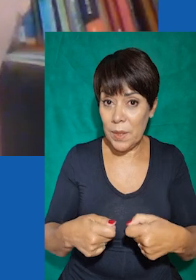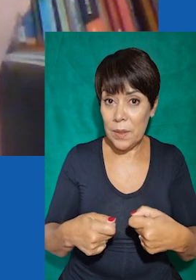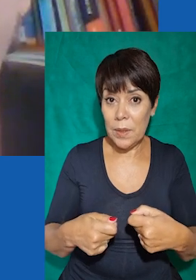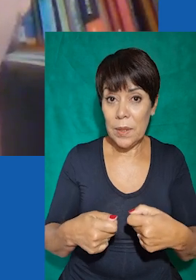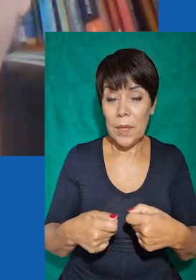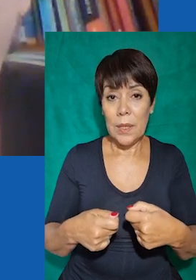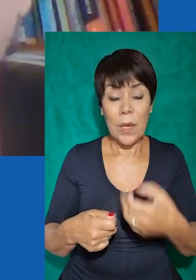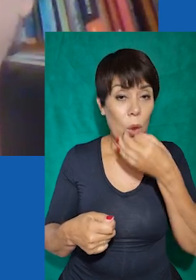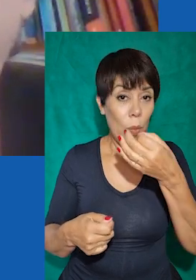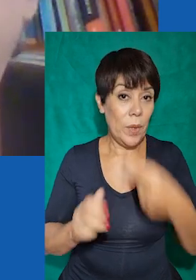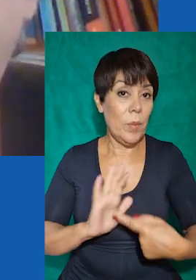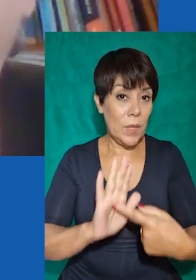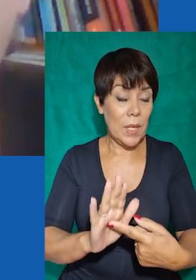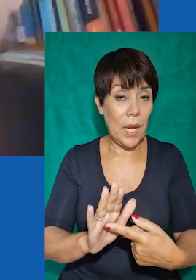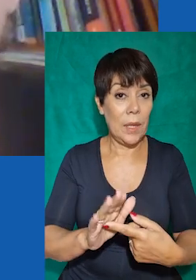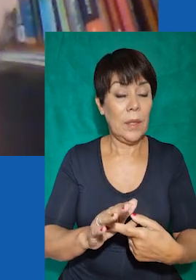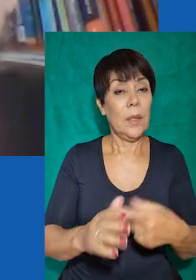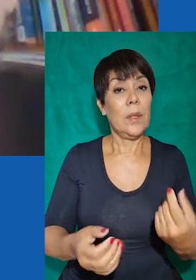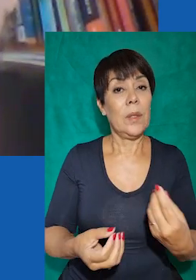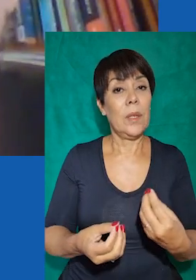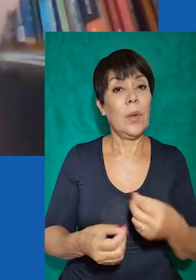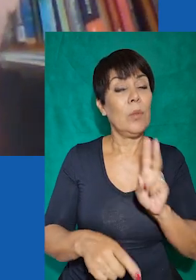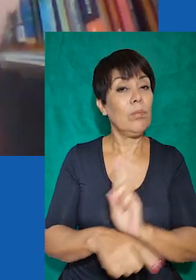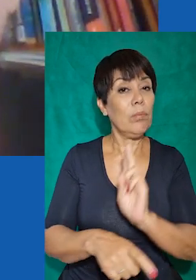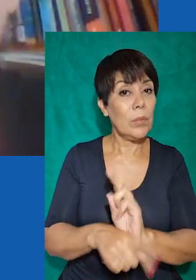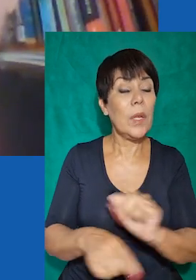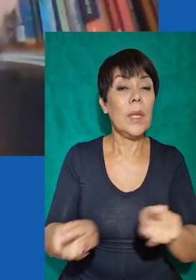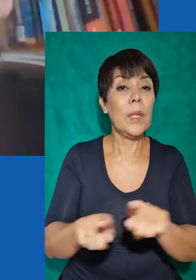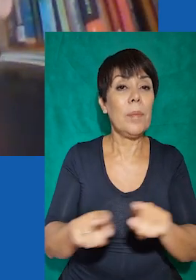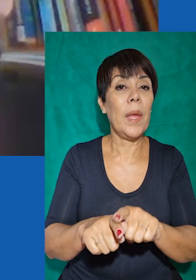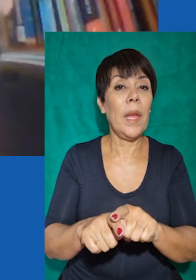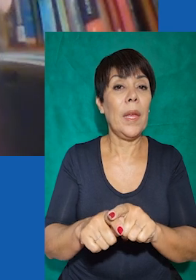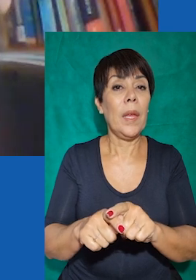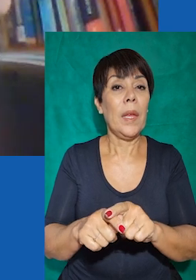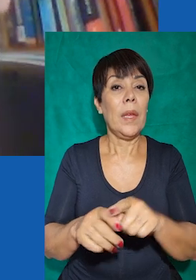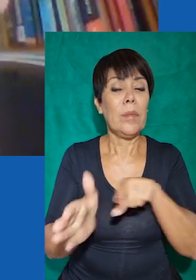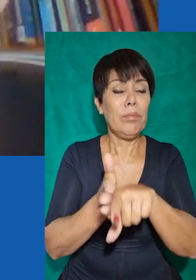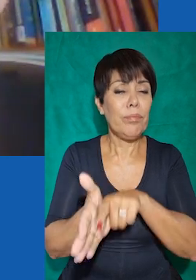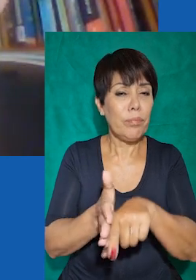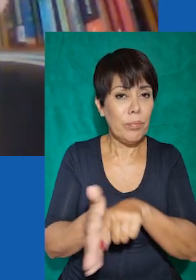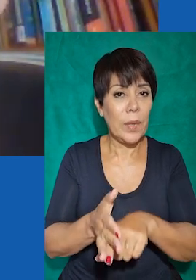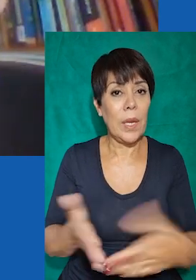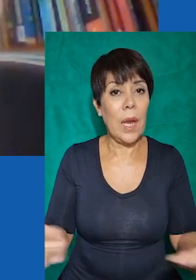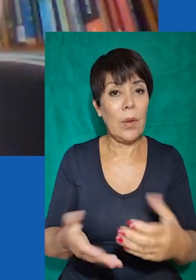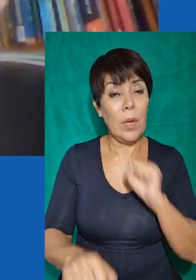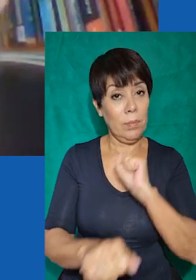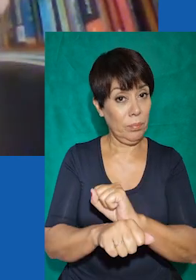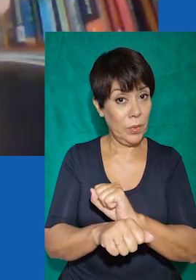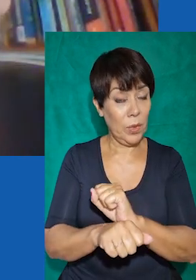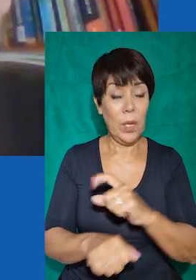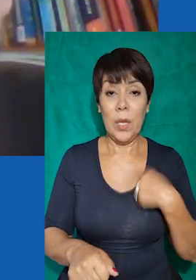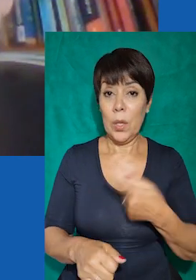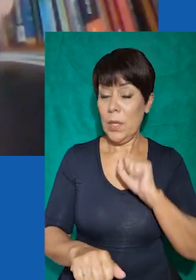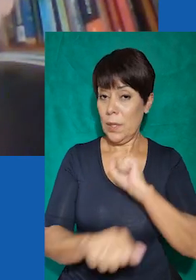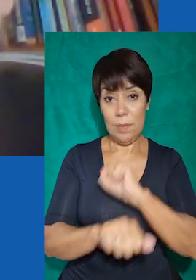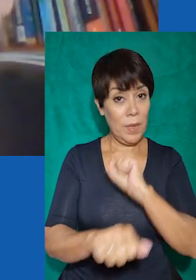se manifestar, não só sobre a cautelar, mas sobre o fundo da matéria, né? E isso está suspenso, estamos